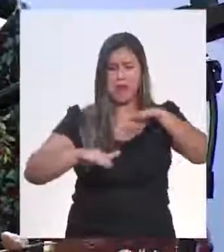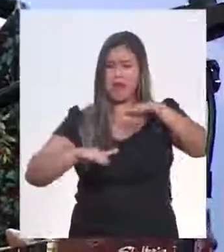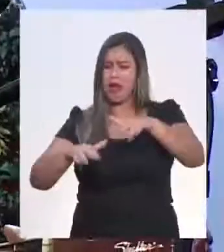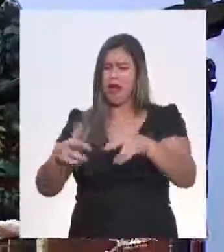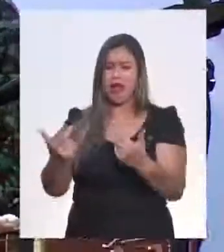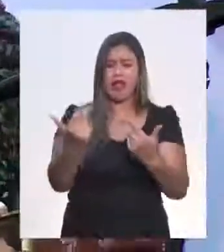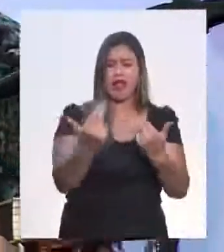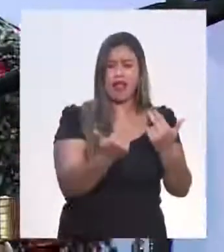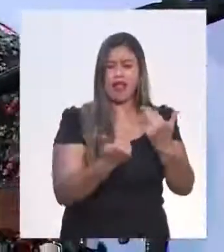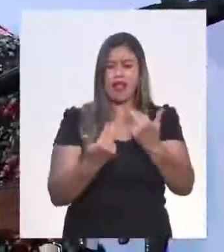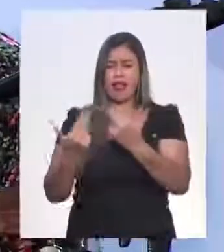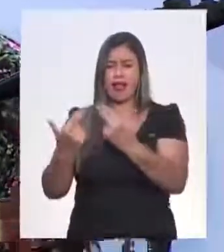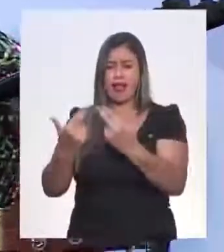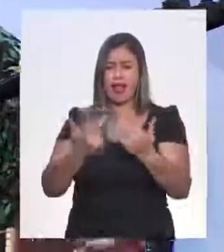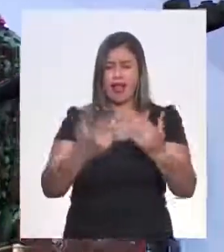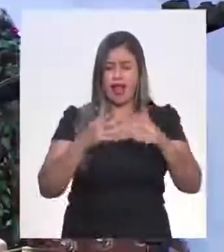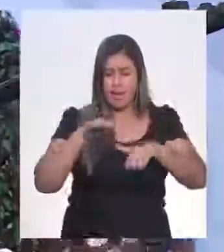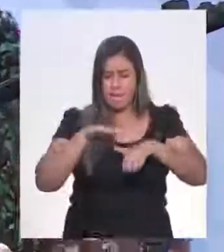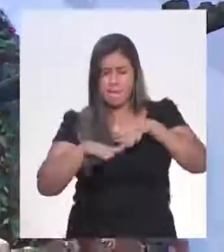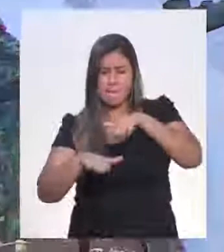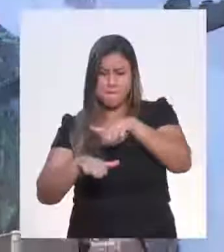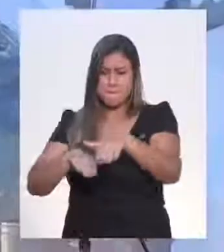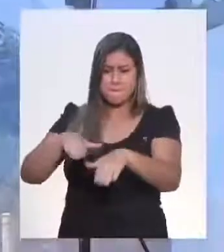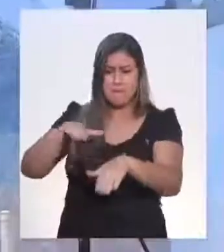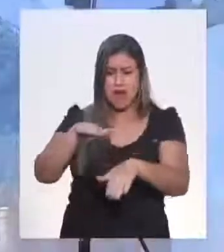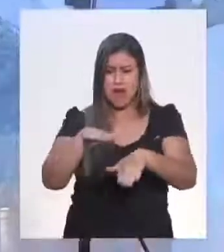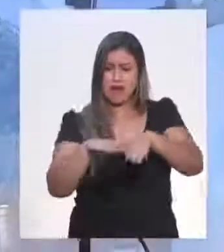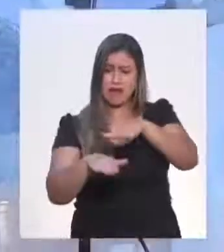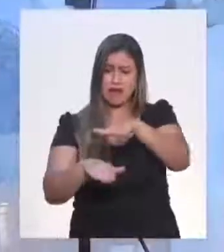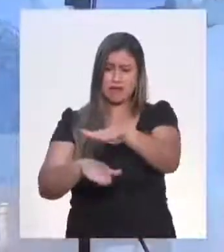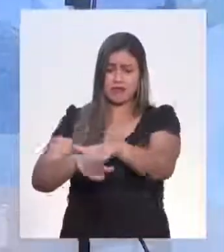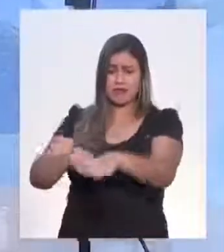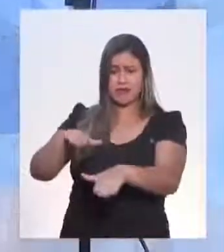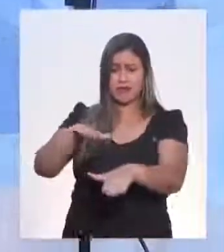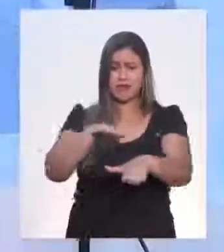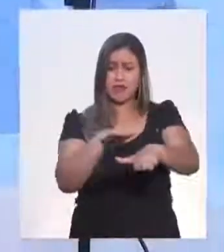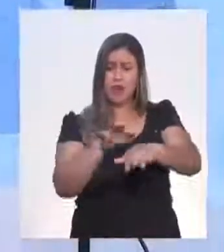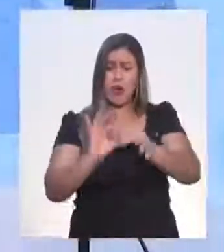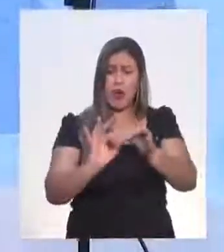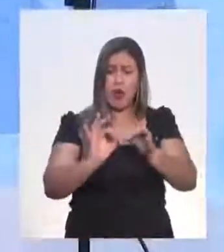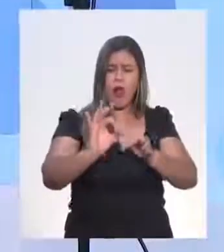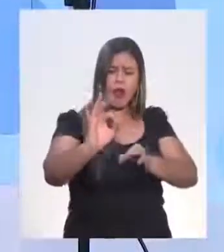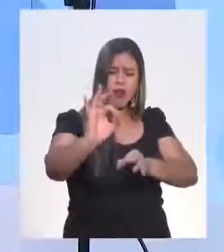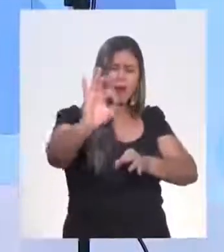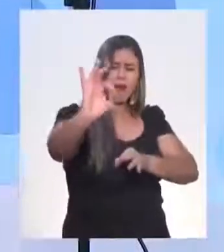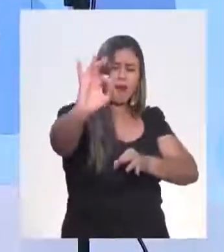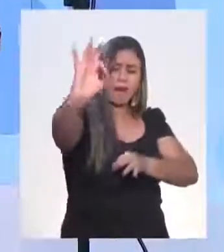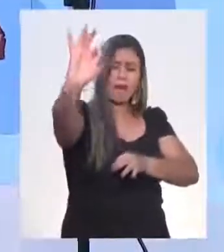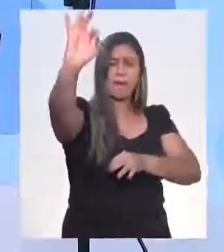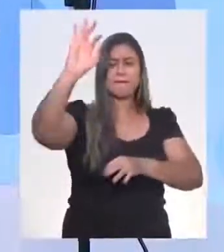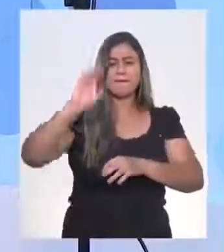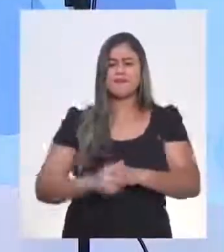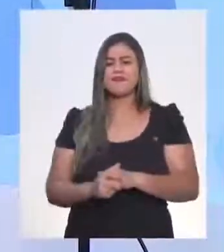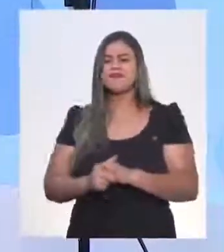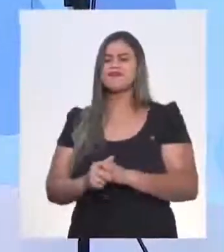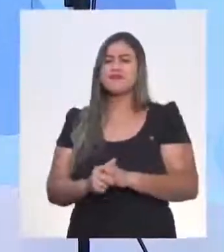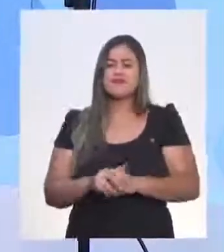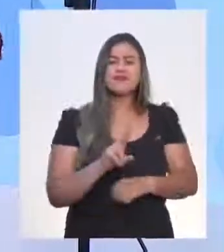passos que segue em linha reta pelo Horizonte II